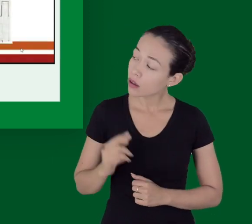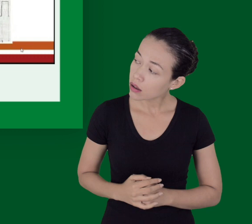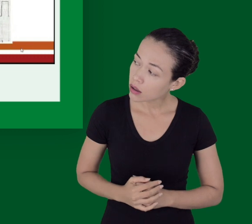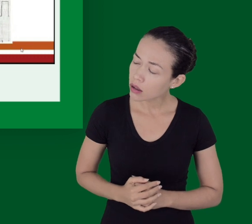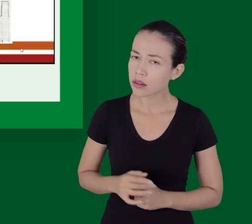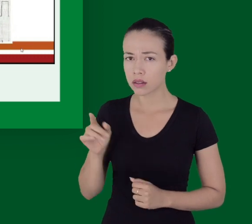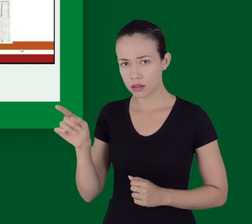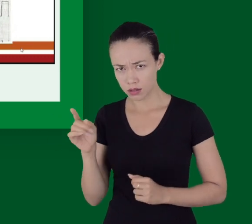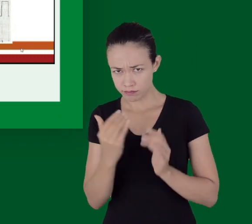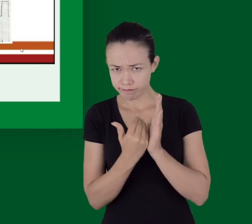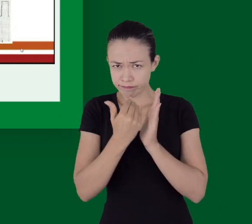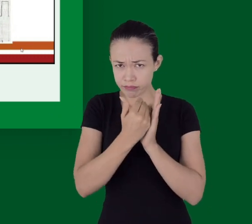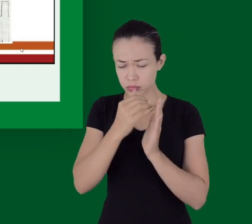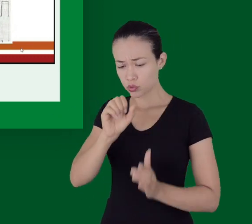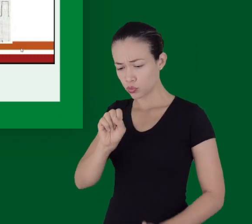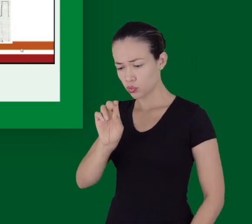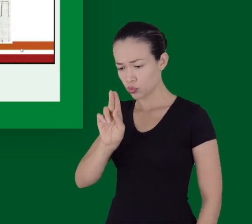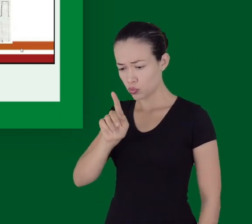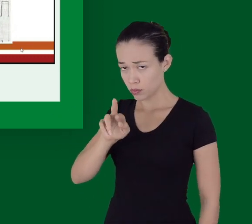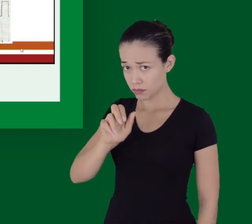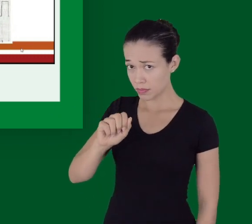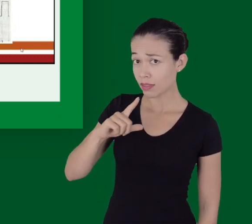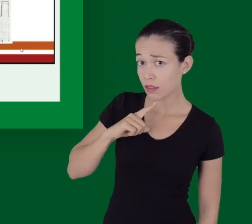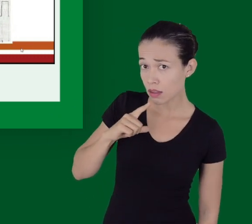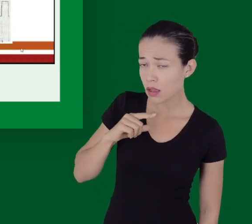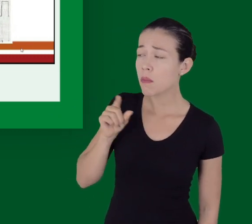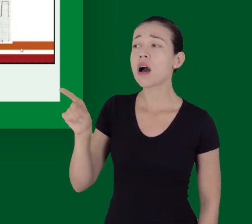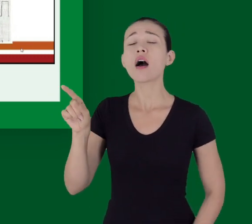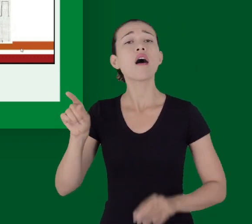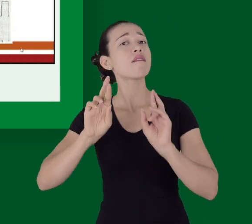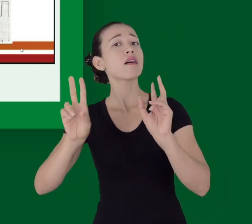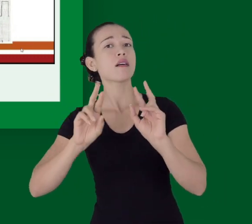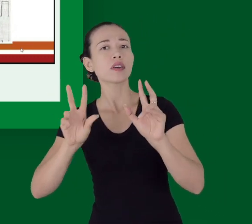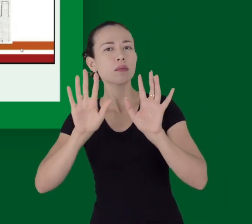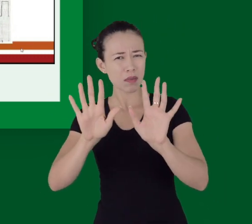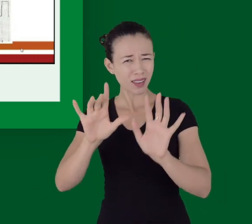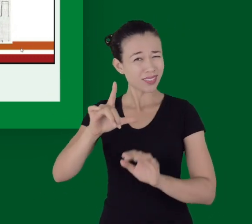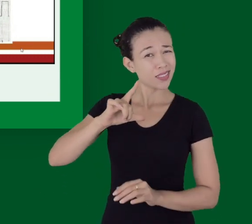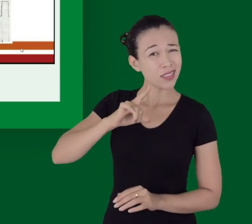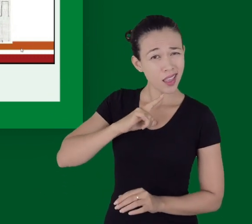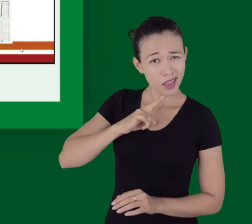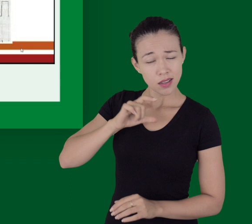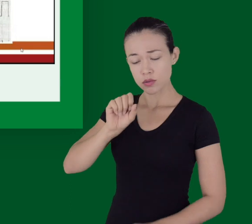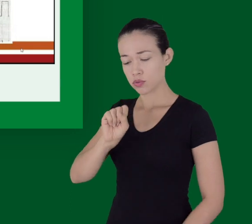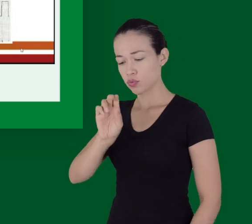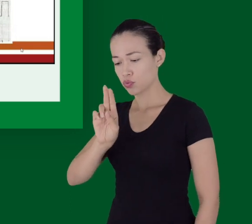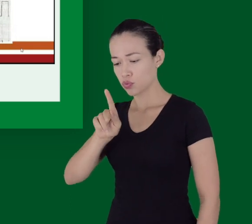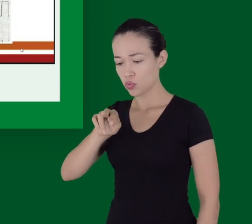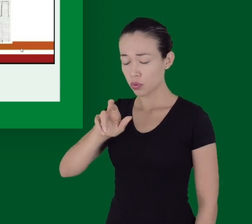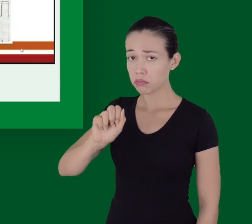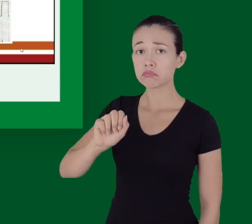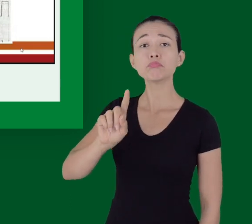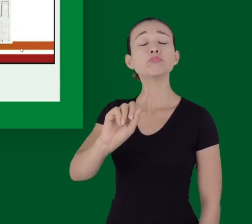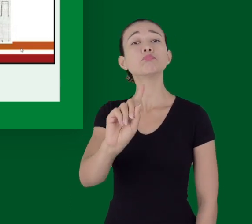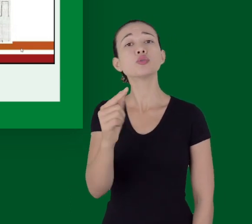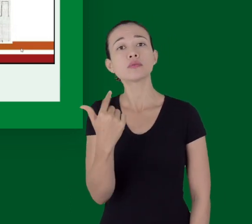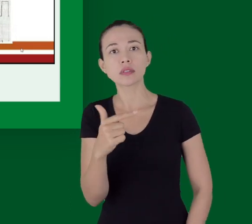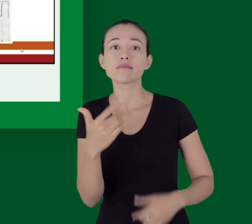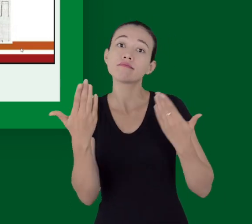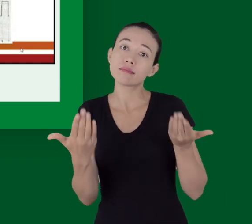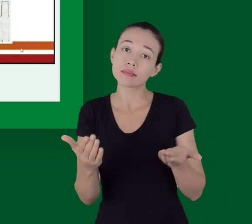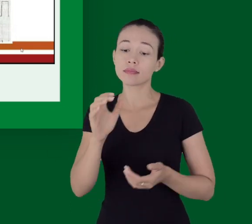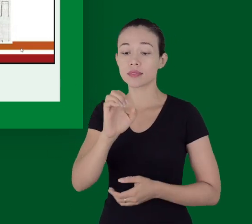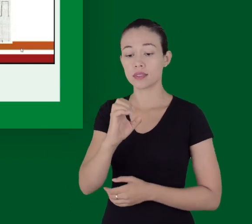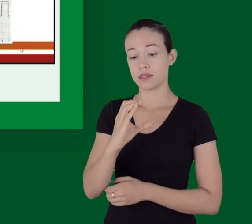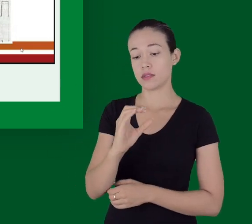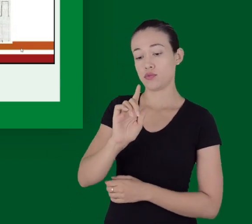supra? Ah, tem uma onda estranha ali, mas tem supra? Não tem supra. Então, é um elétron sem supra, tá